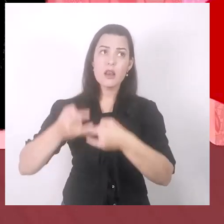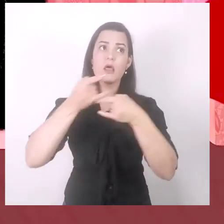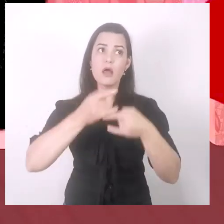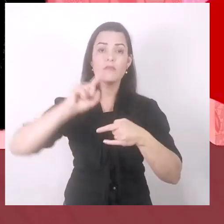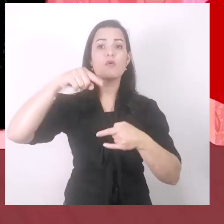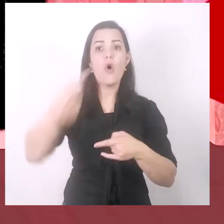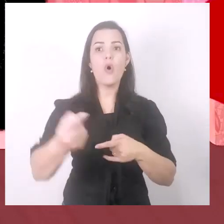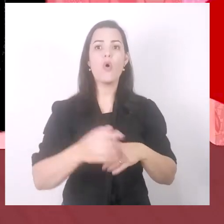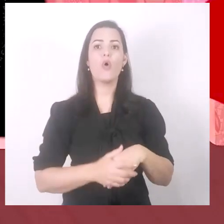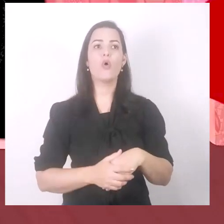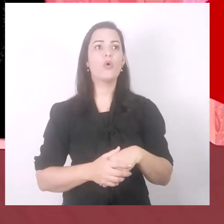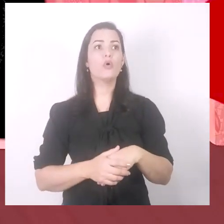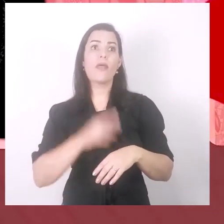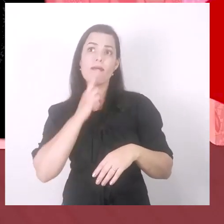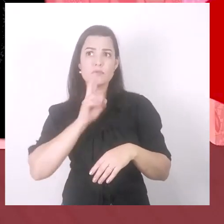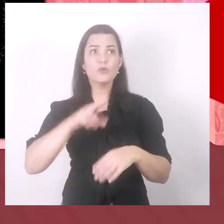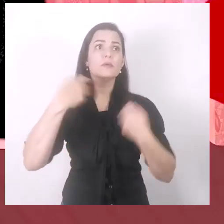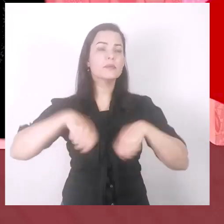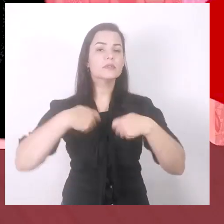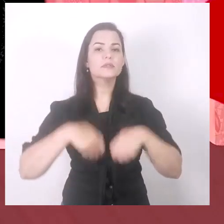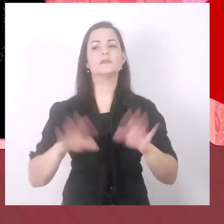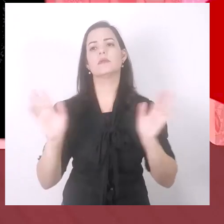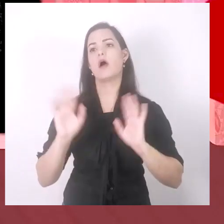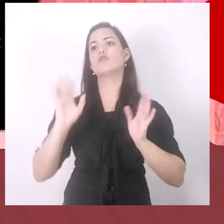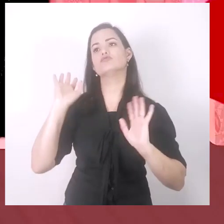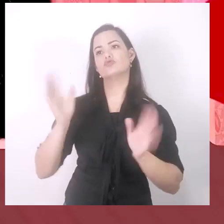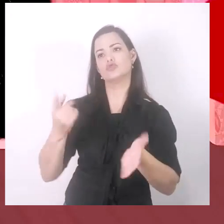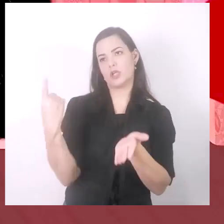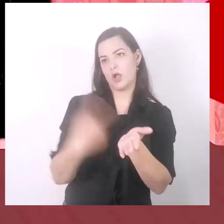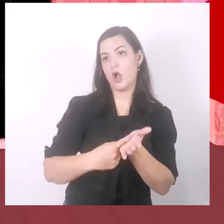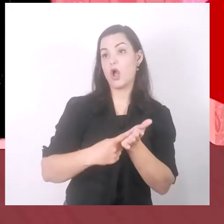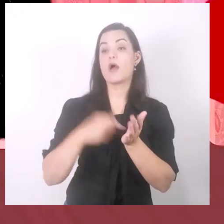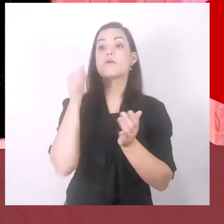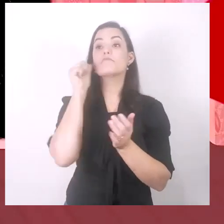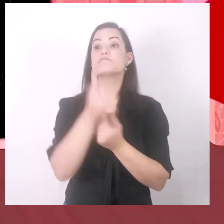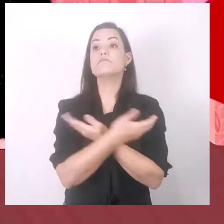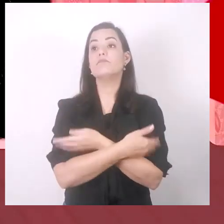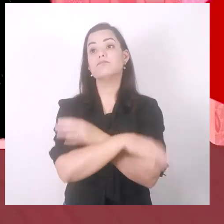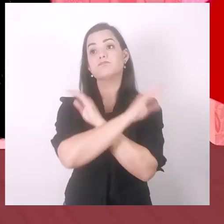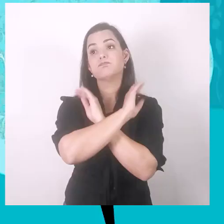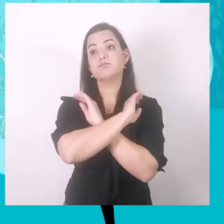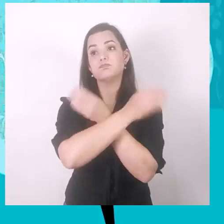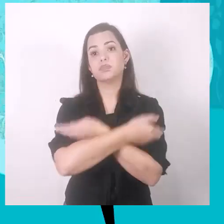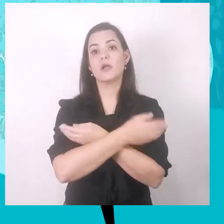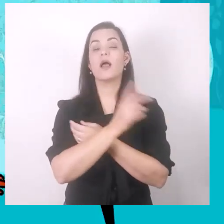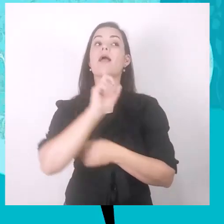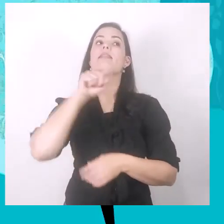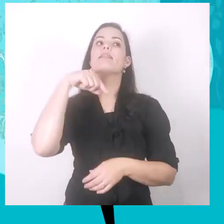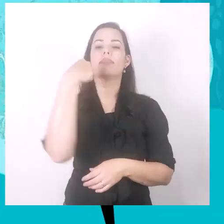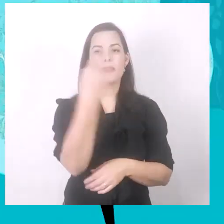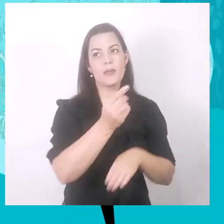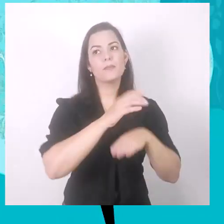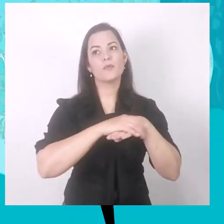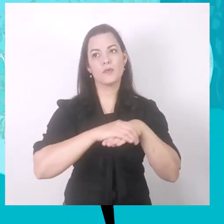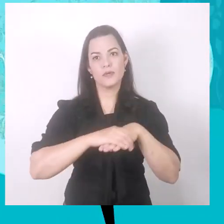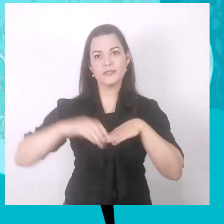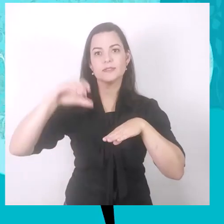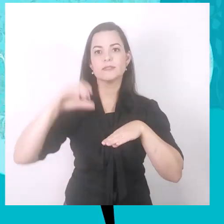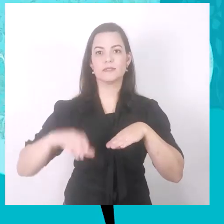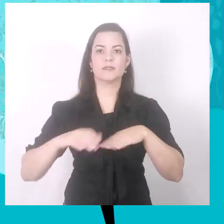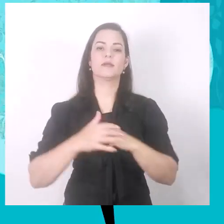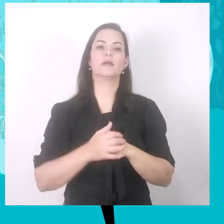live eu já marquei com a Branca de Neve, Silvete. E eu vou tentar a Cinderela para depois. Bom, eu vou fazer aula de